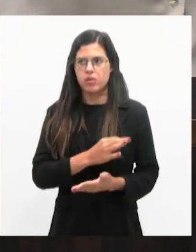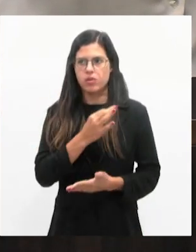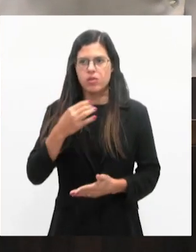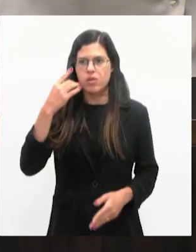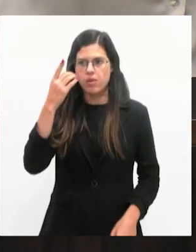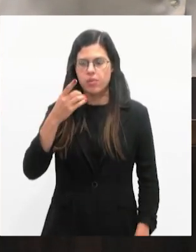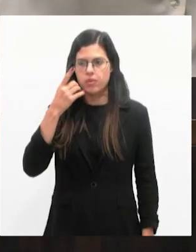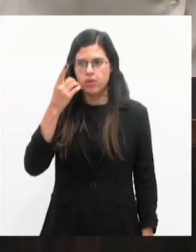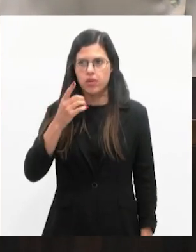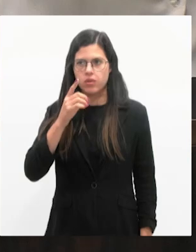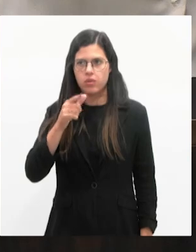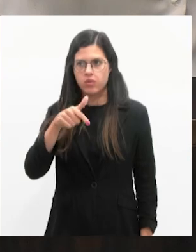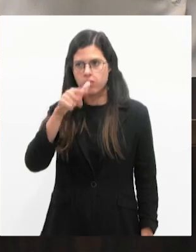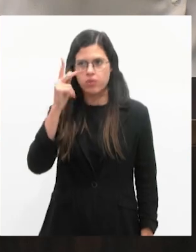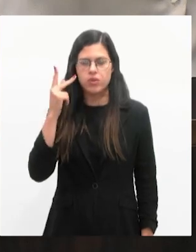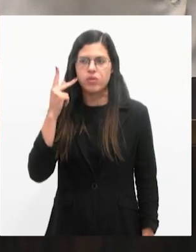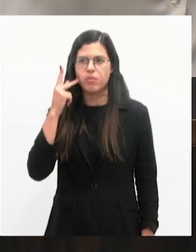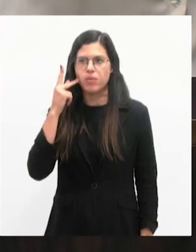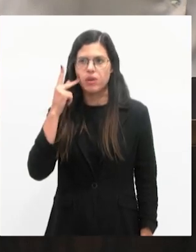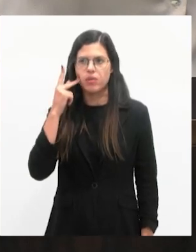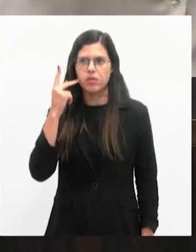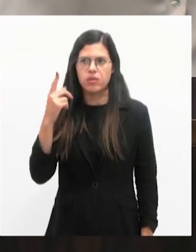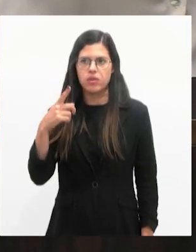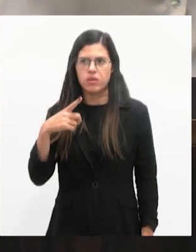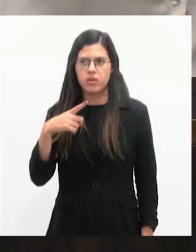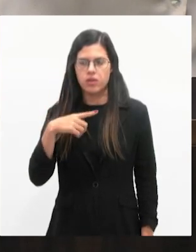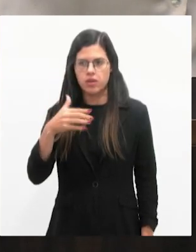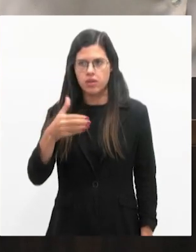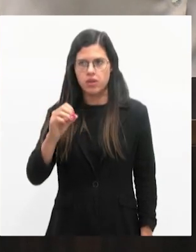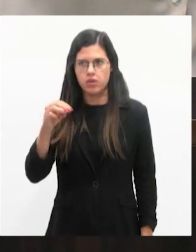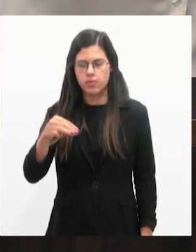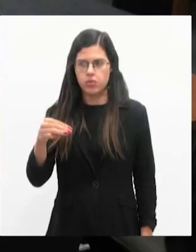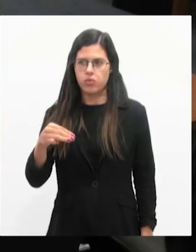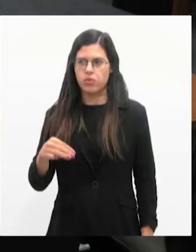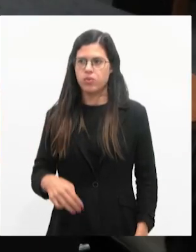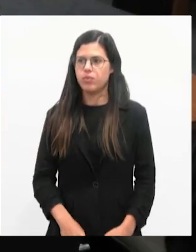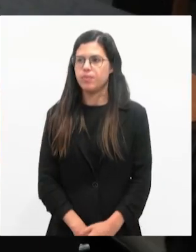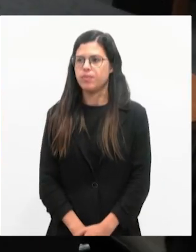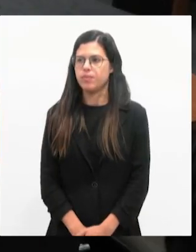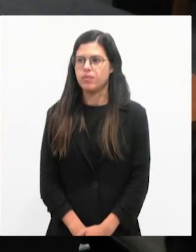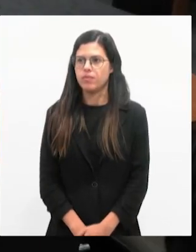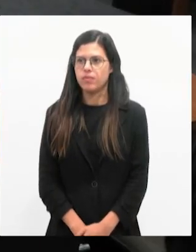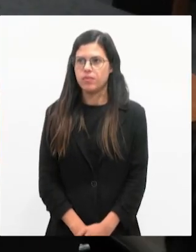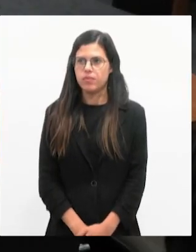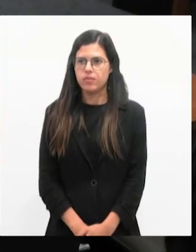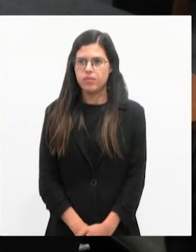é o nobre deputado Luiz Paulo, que dispõe de 10 minutos.